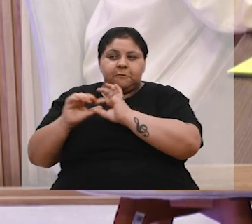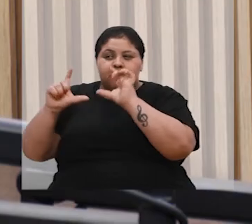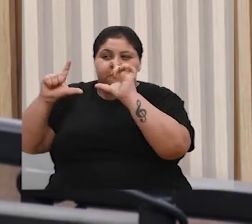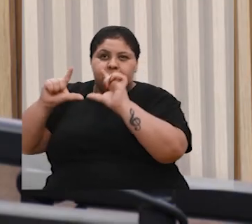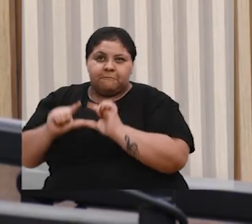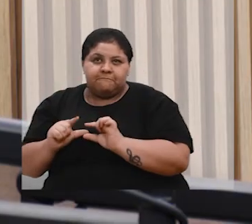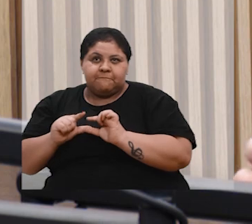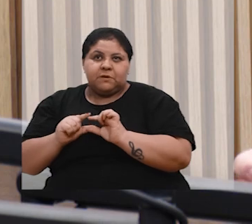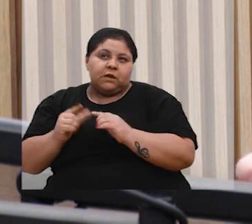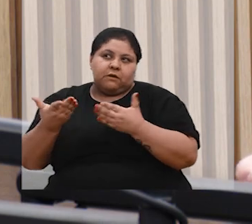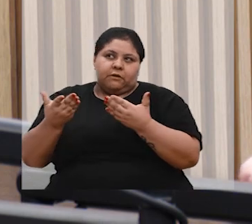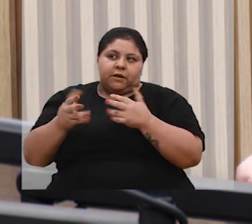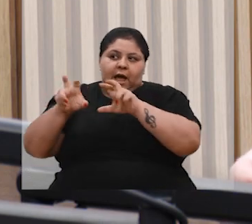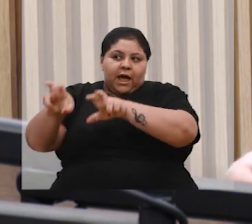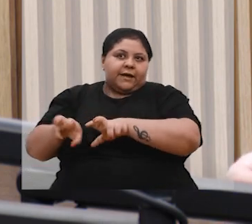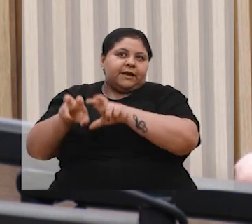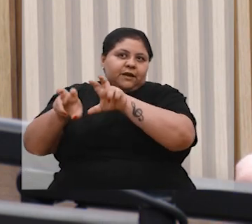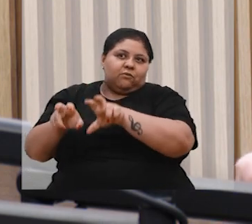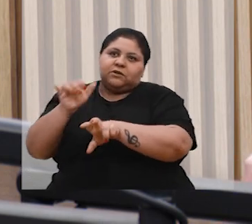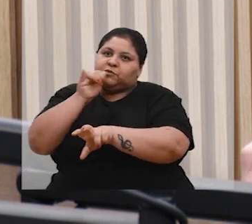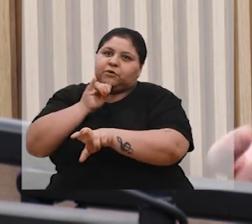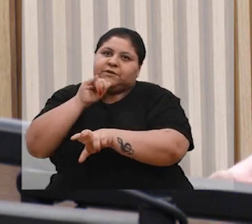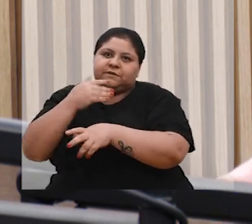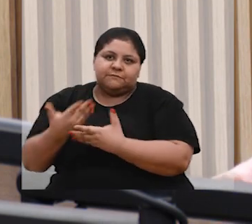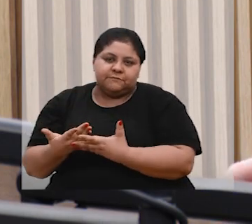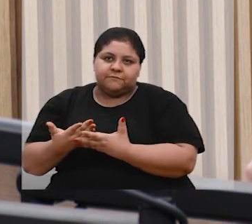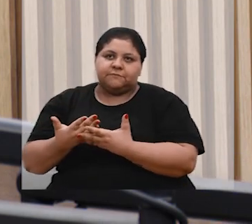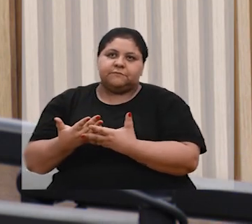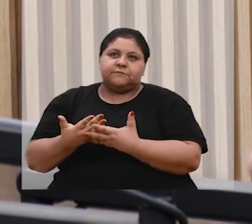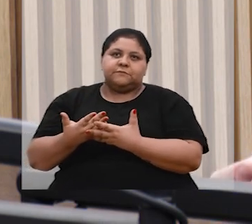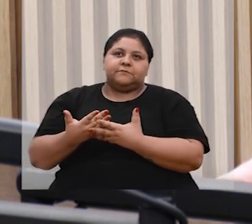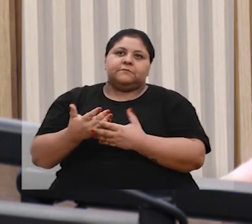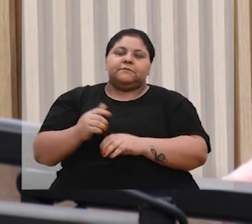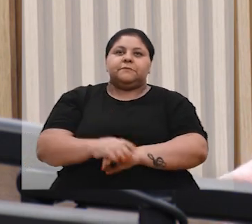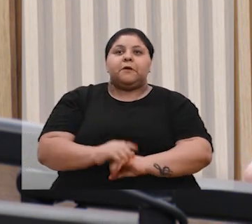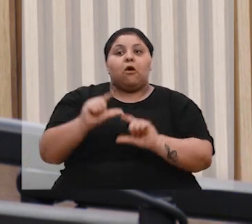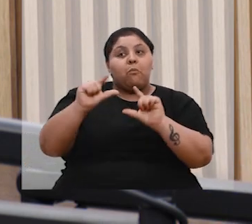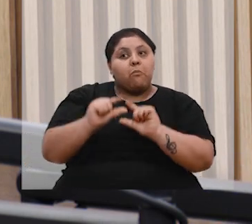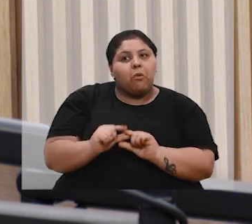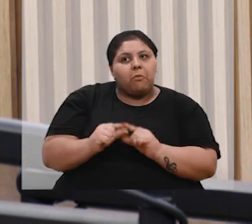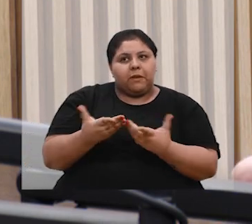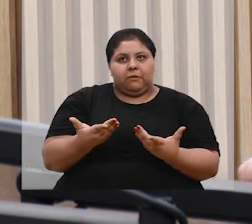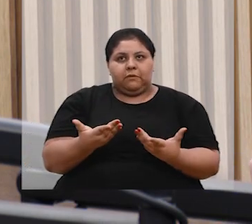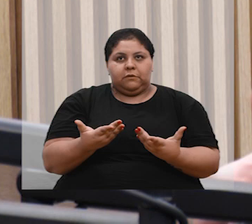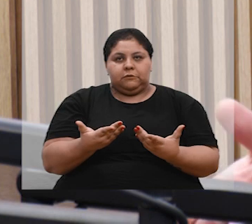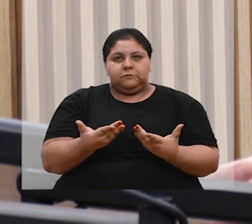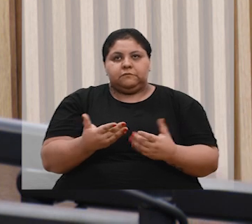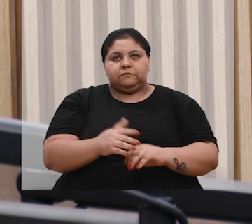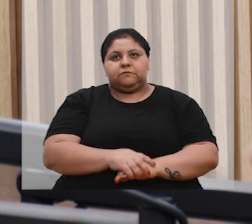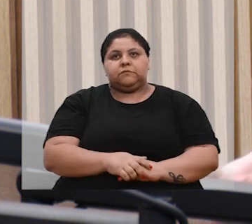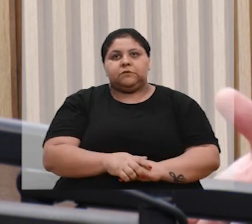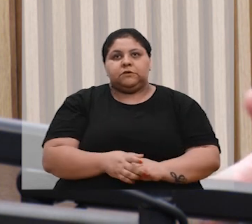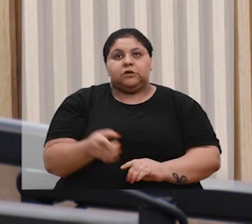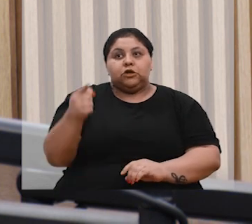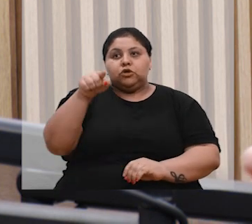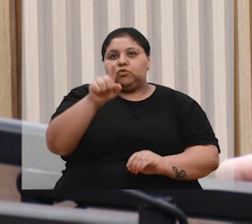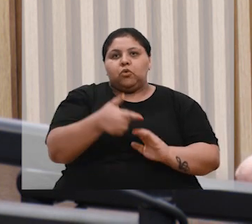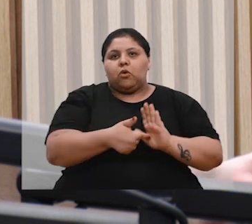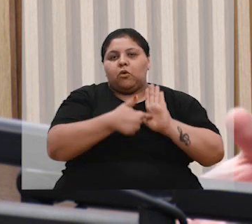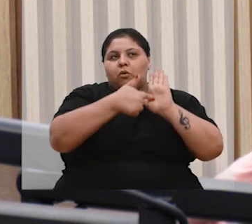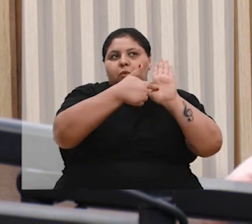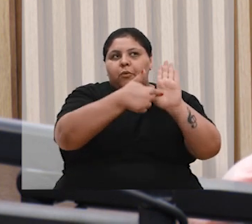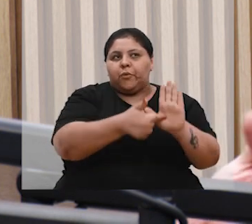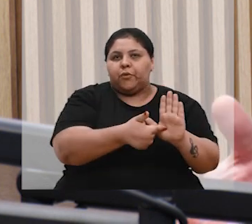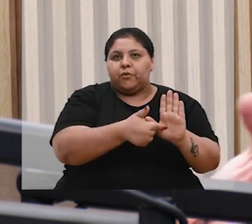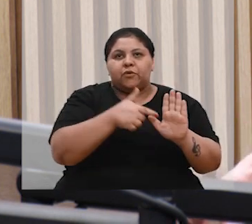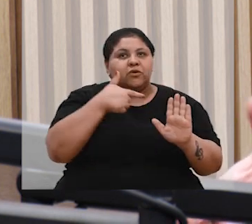mais agrícolas. A complexidade dele é um pouco menor, né? Então, tu geralmente apresenta...